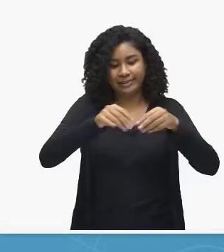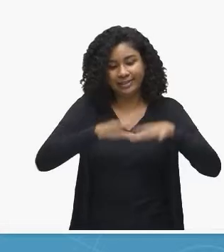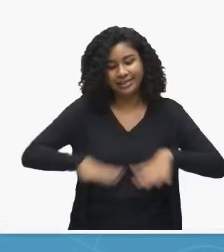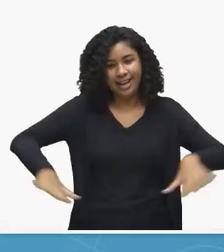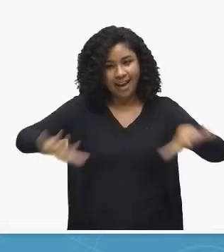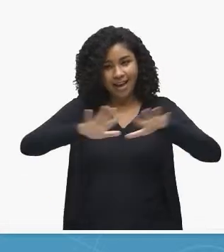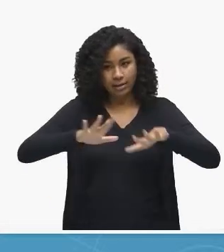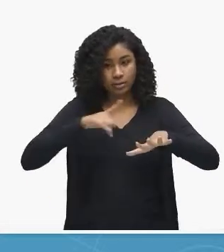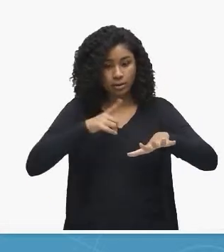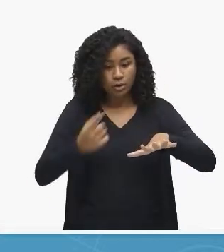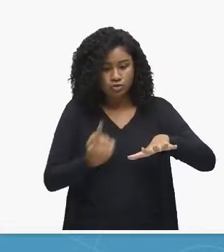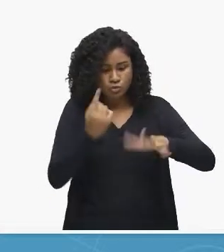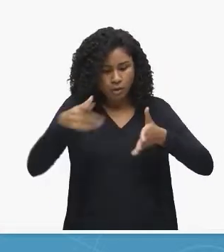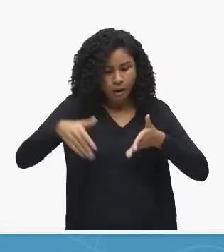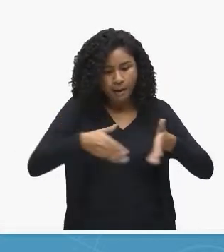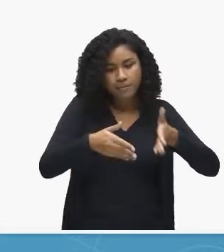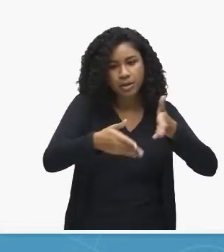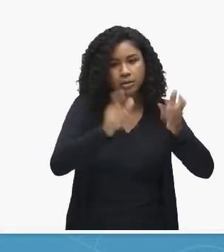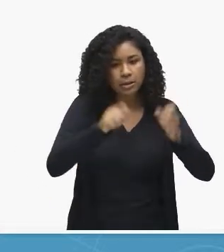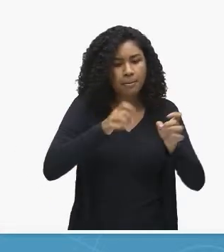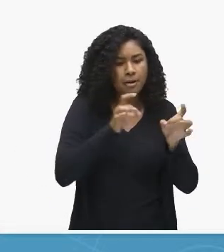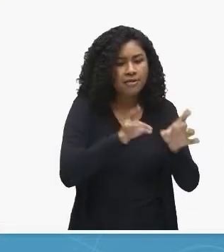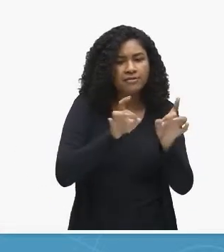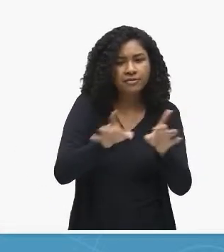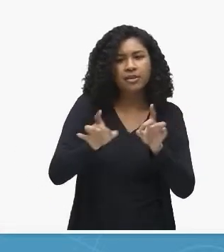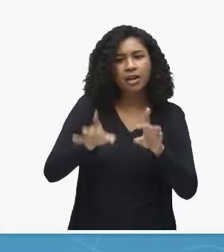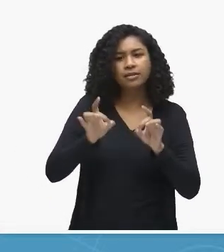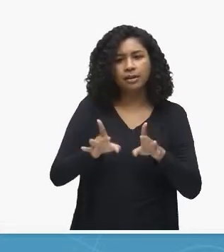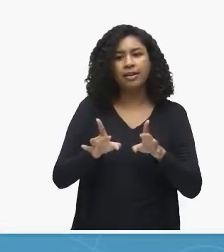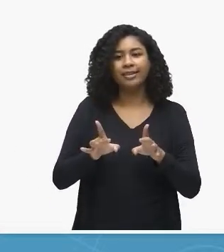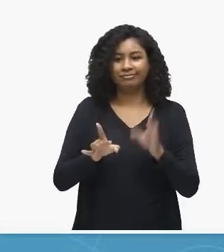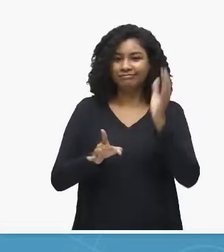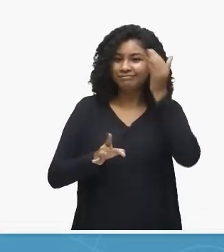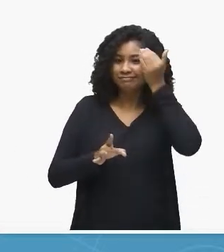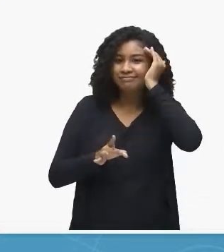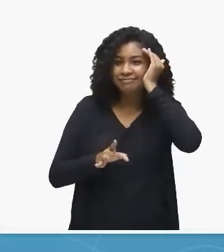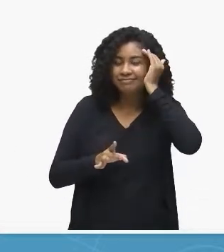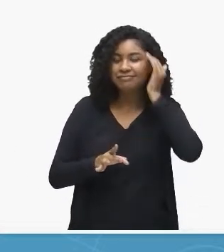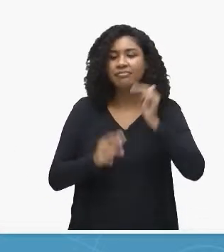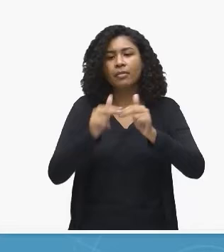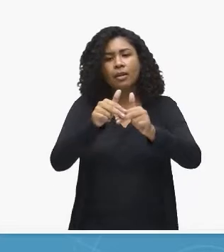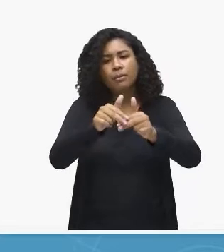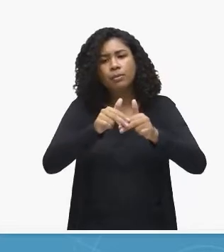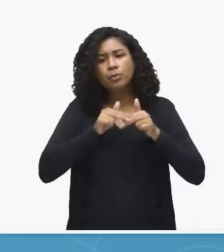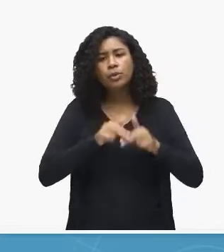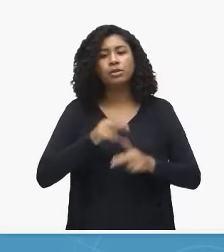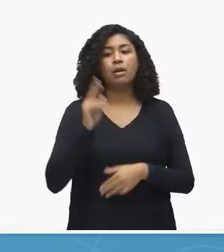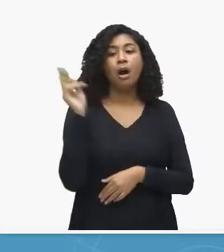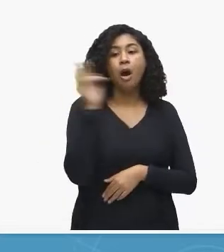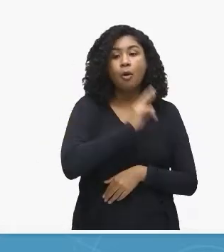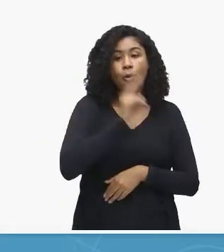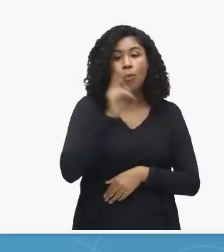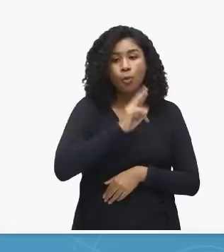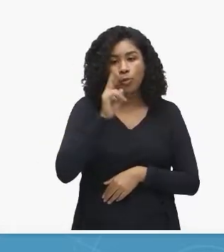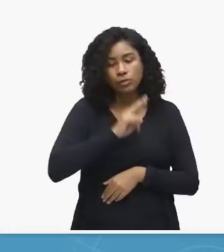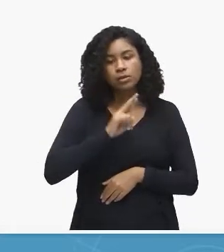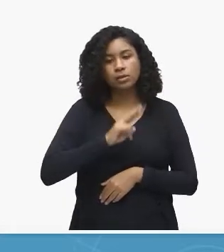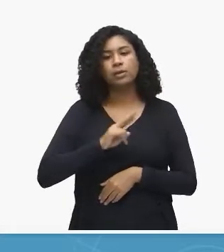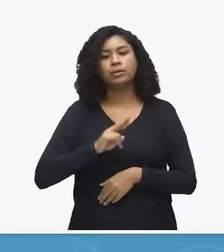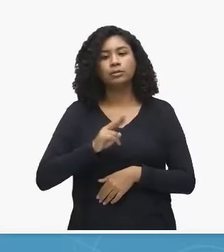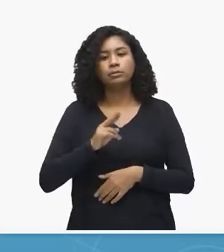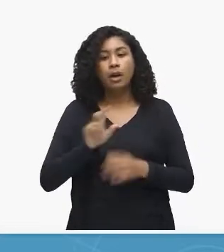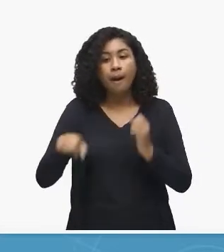por onde escoava aí o seu petróleo. Por isso, a Rússia, que também ali, né, fazia parte desses países eslavos, apoiou